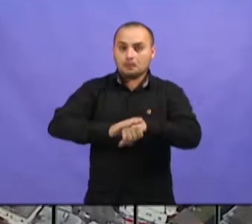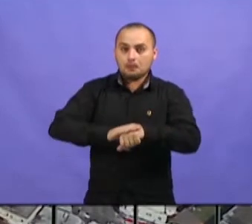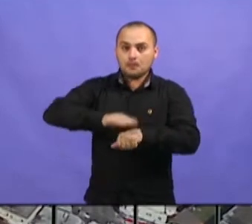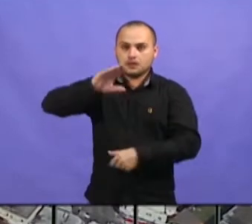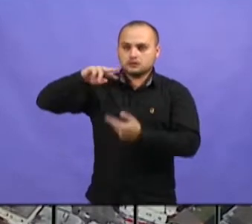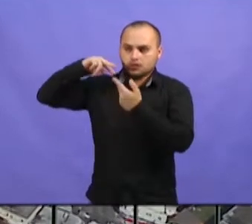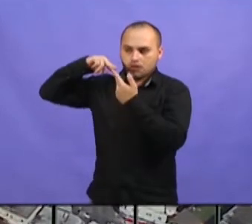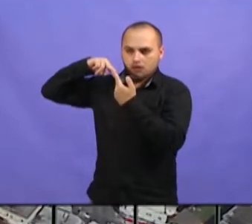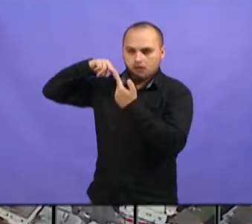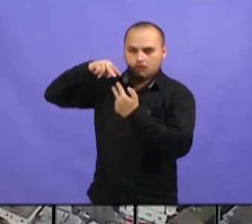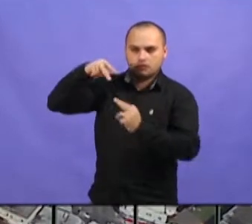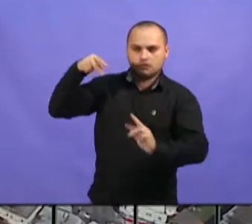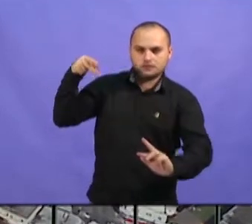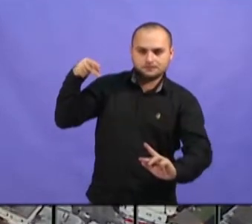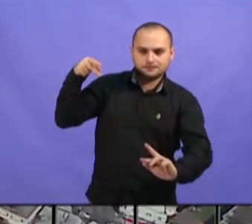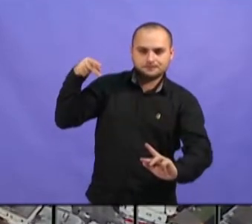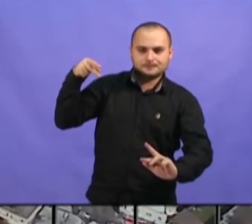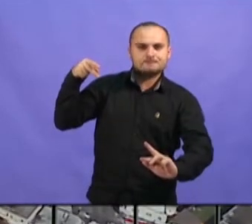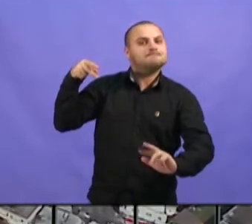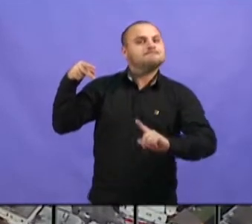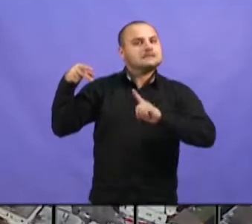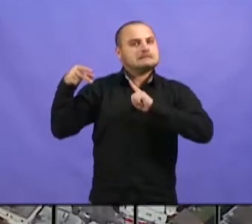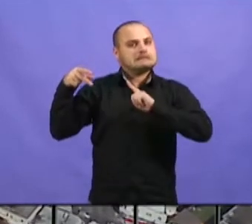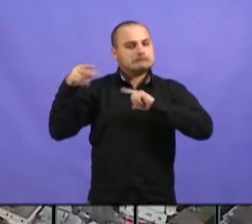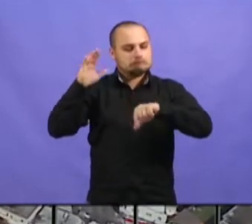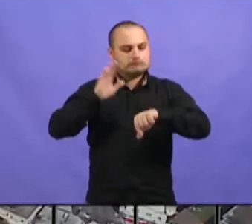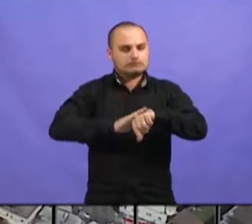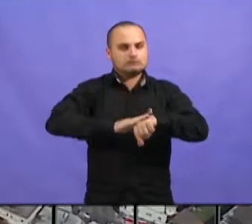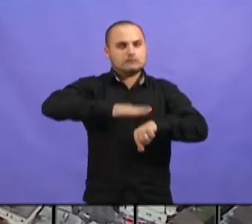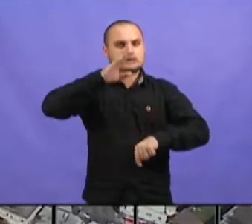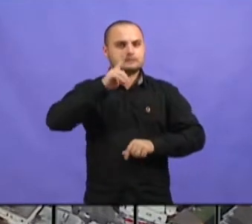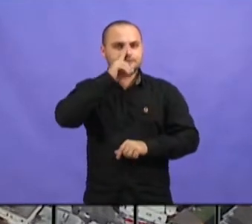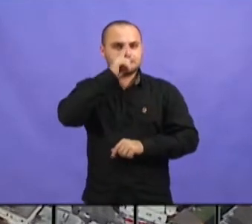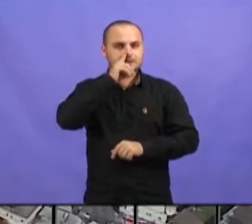incidência do câncer de próstata, e a região sul